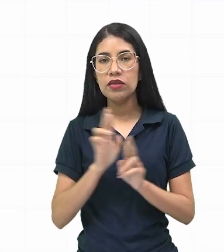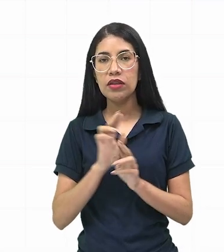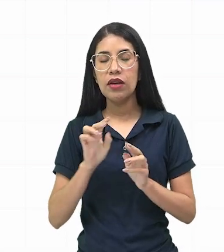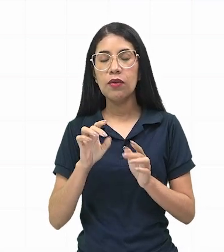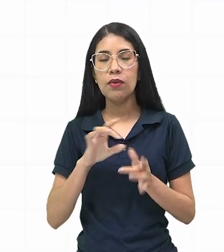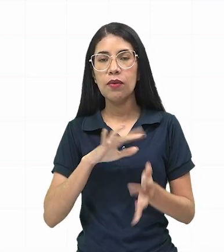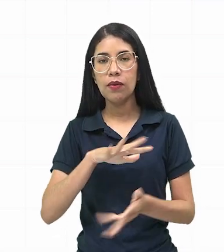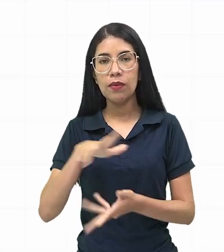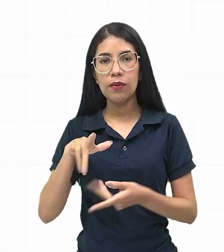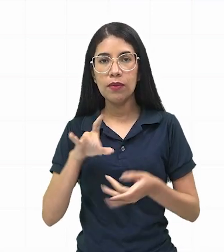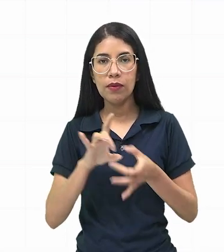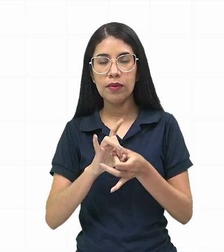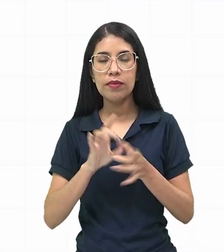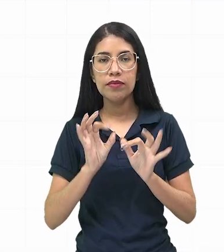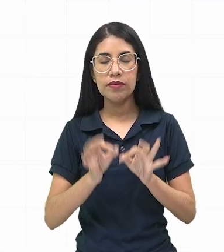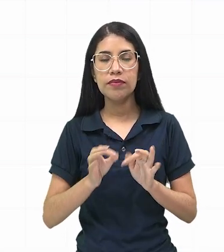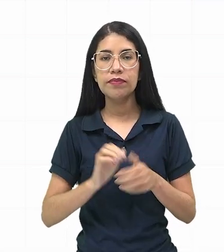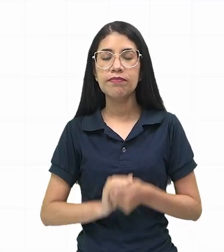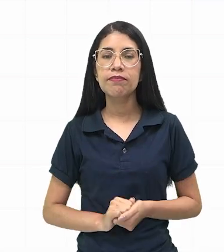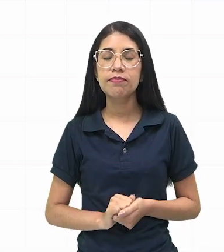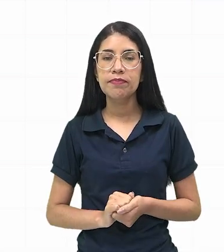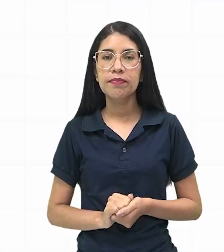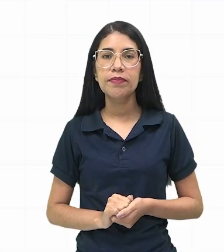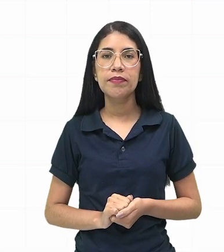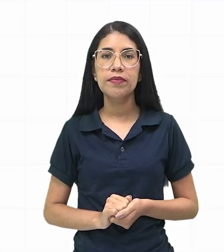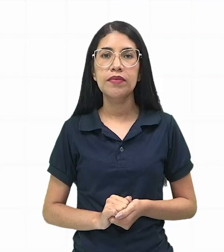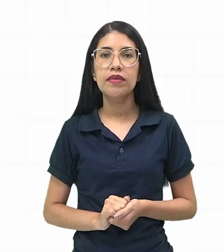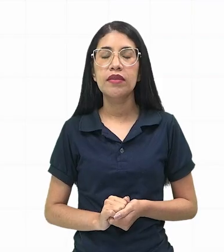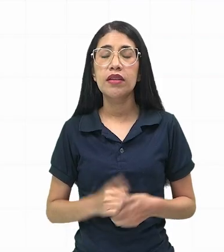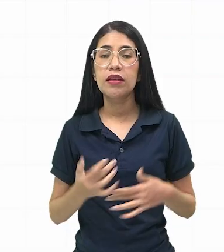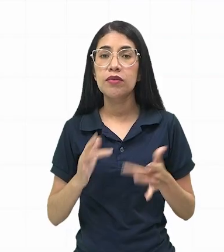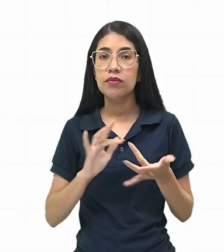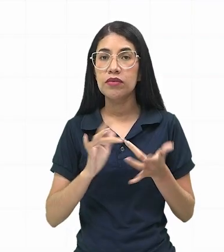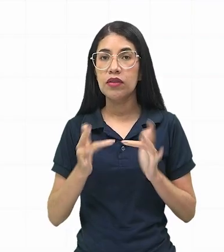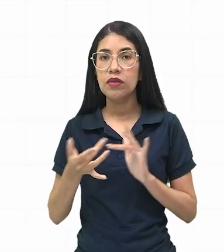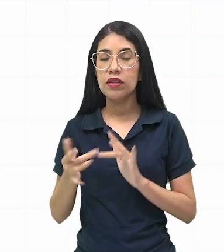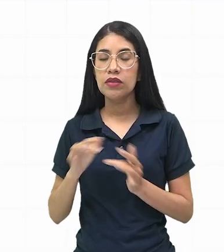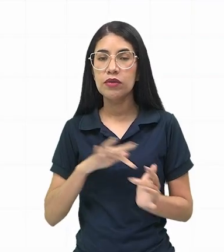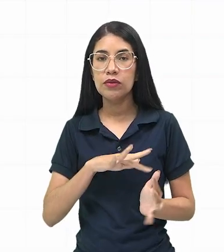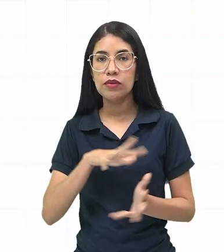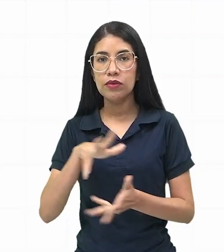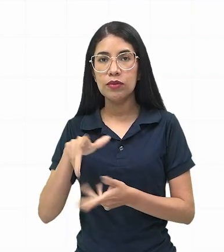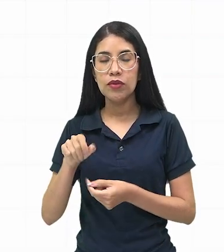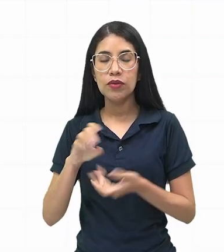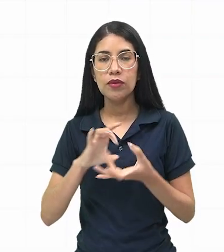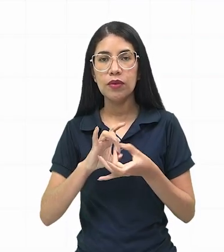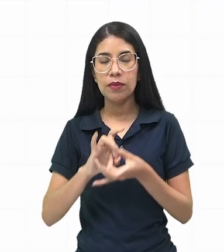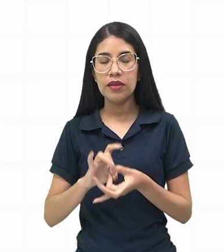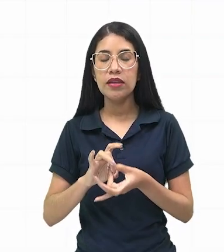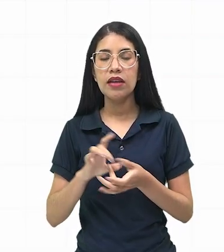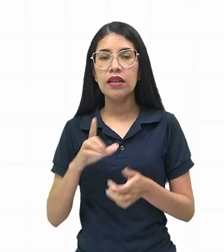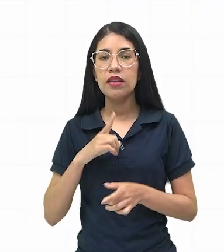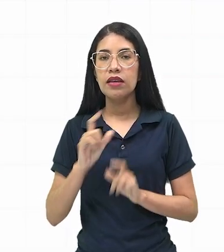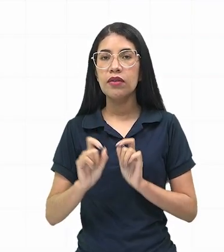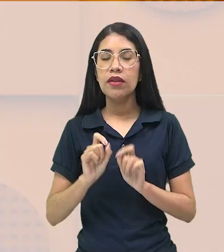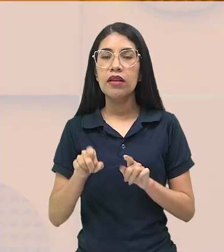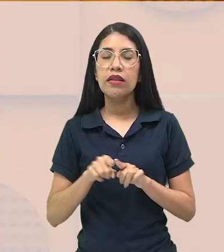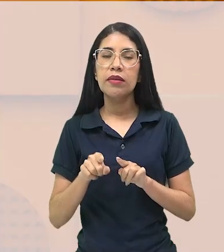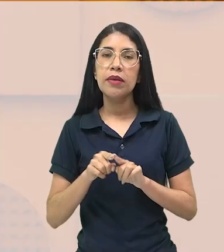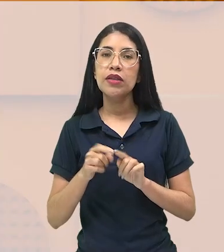globalização. Tudo bem até aí, turma? Bem, nesse contexto de mundo globalizado, nós temos também